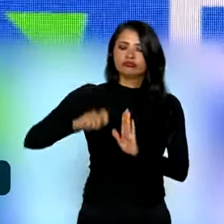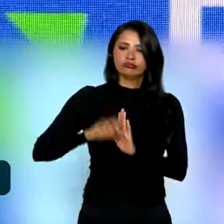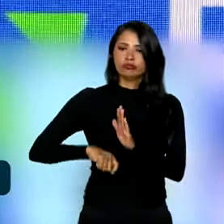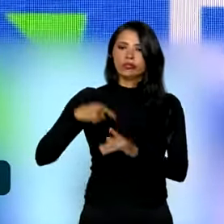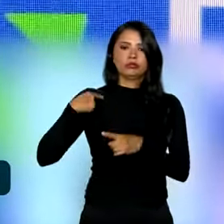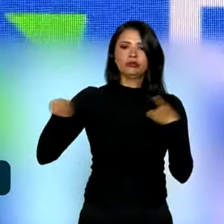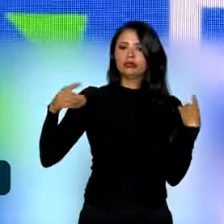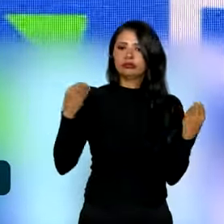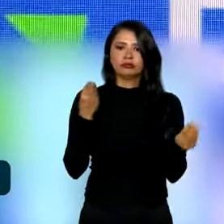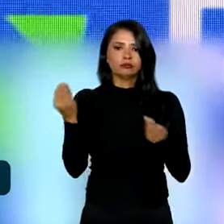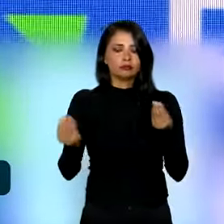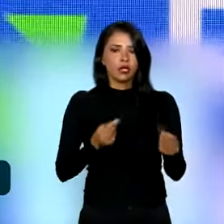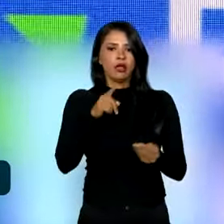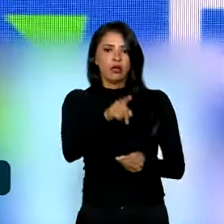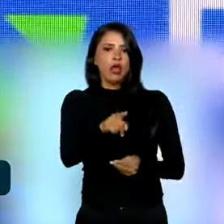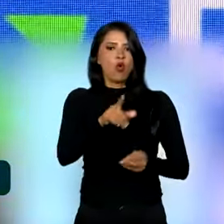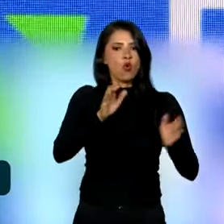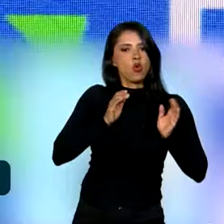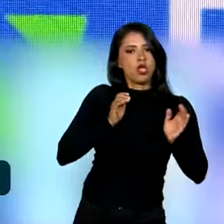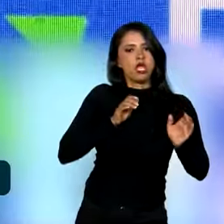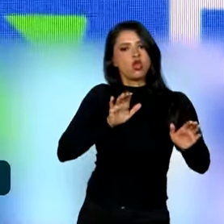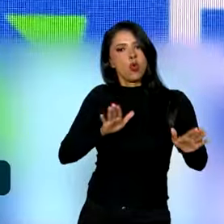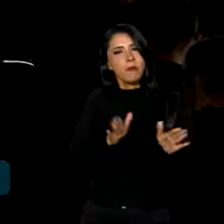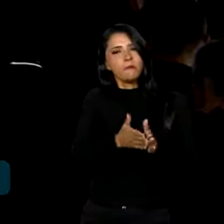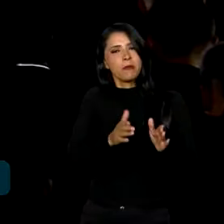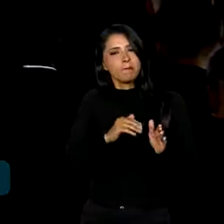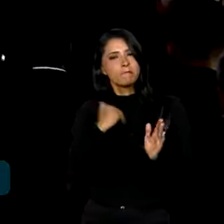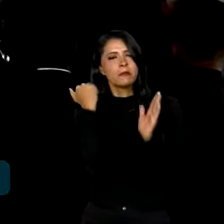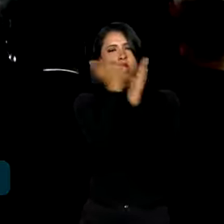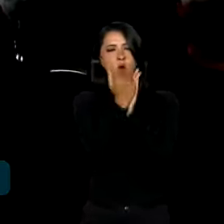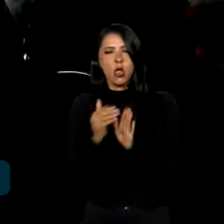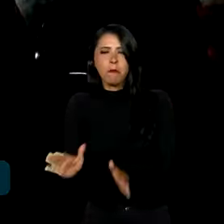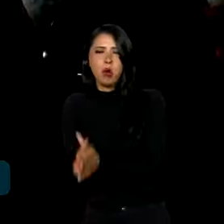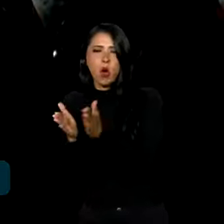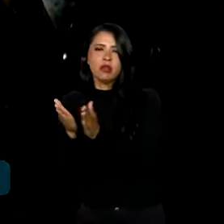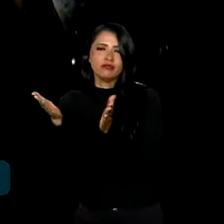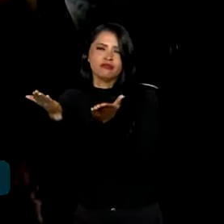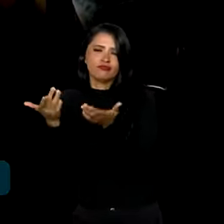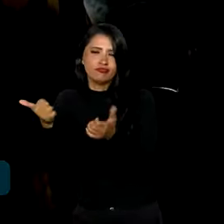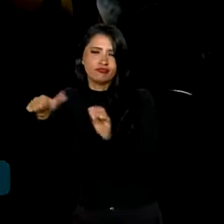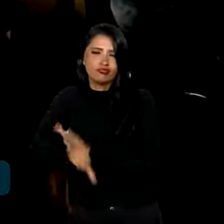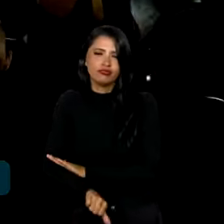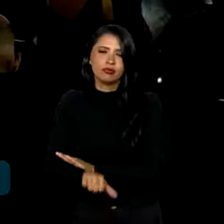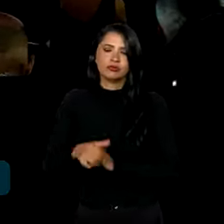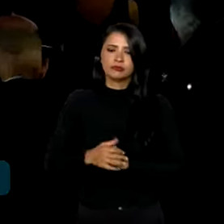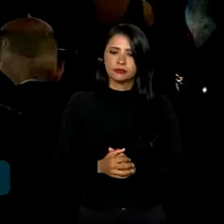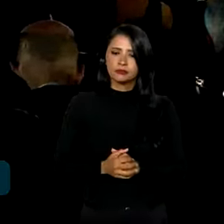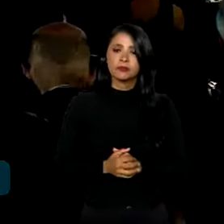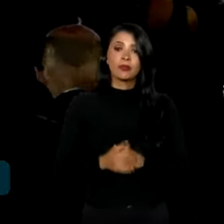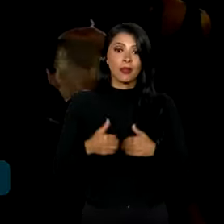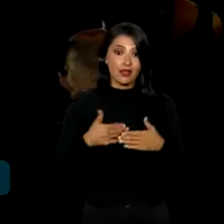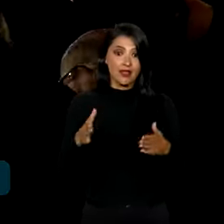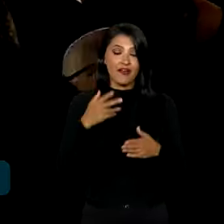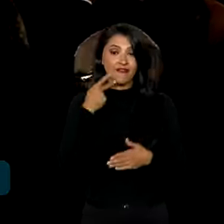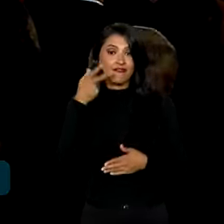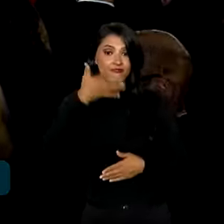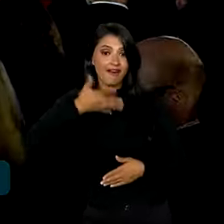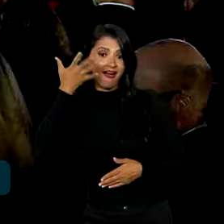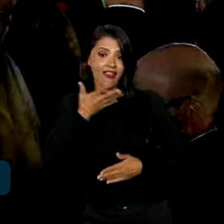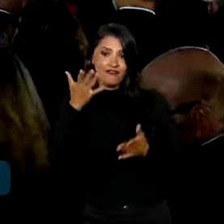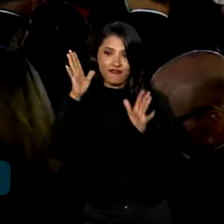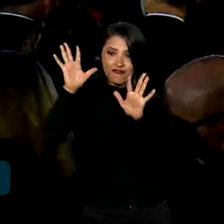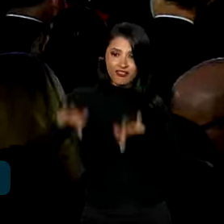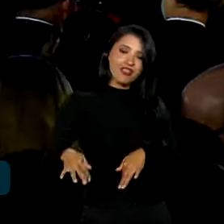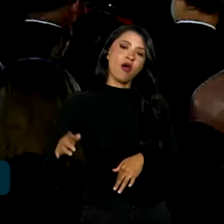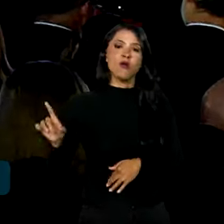injusto, que enriquece o rico e empobrece o pobre. Na fala final da abertura do Brasil Investment Forum,